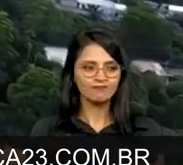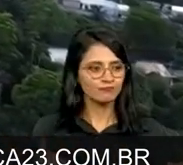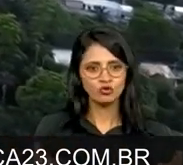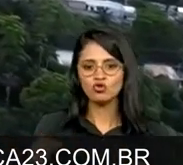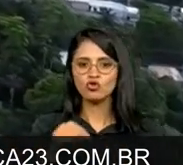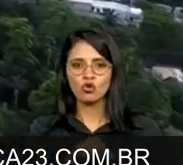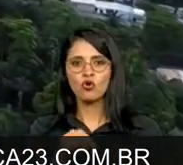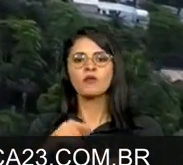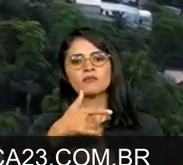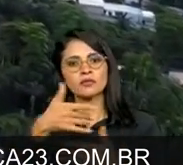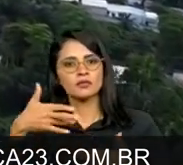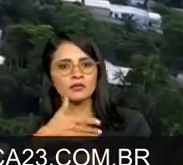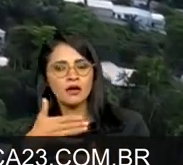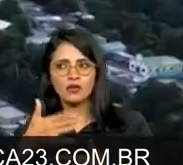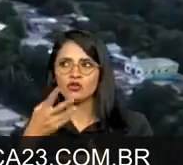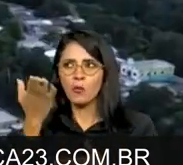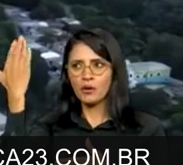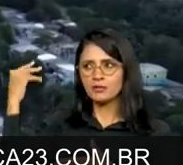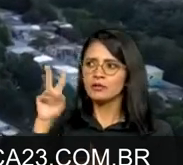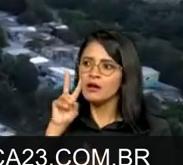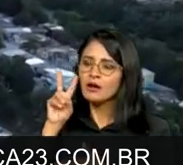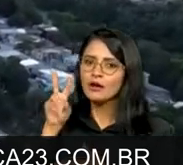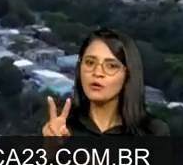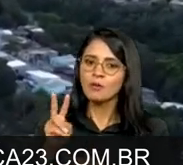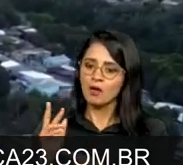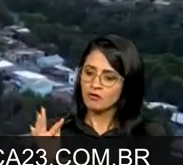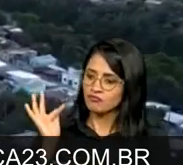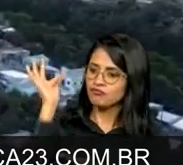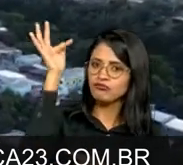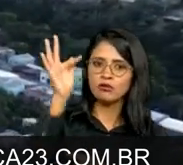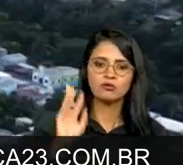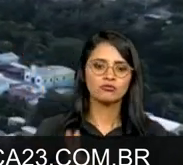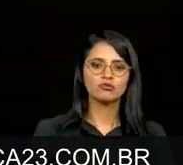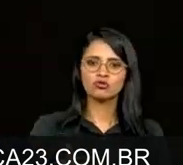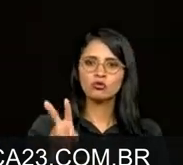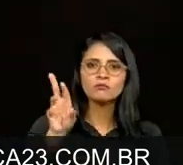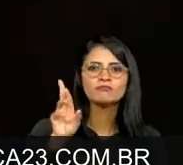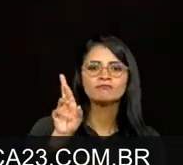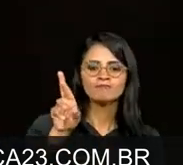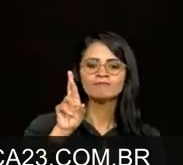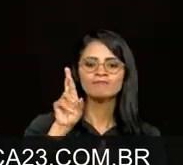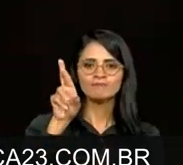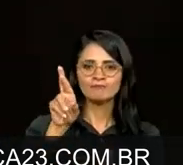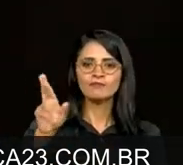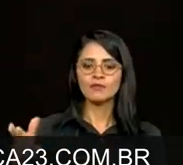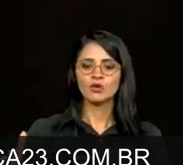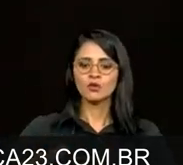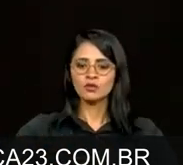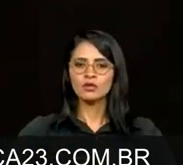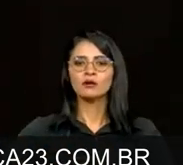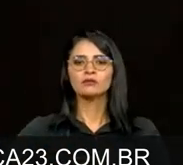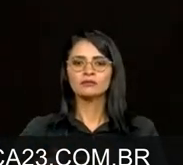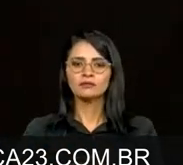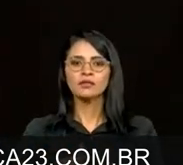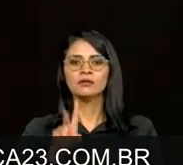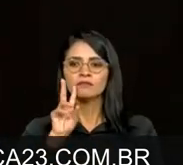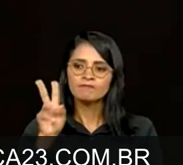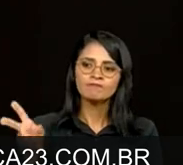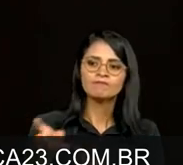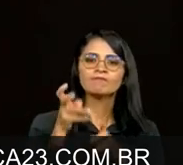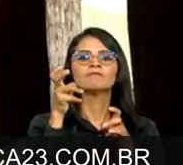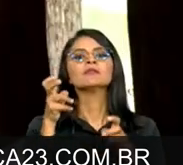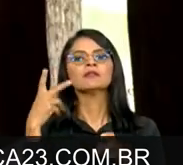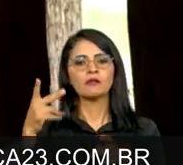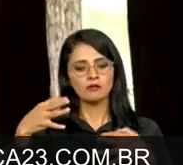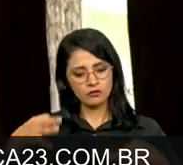cidade abraça o seu passado enquanto avança para um futuro de esperança, inclusão e reconhecimento